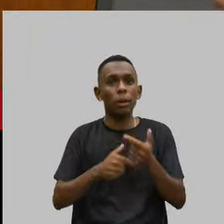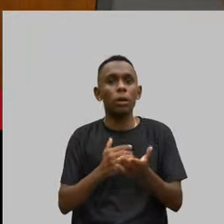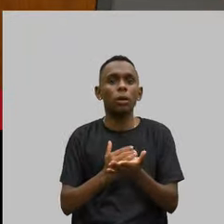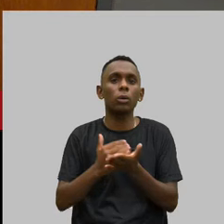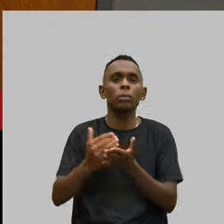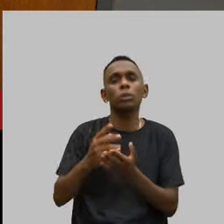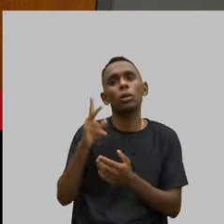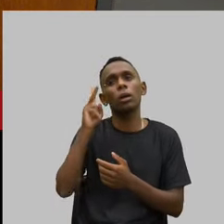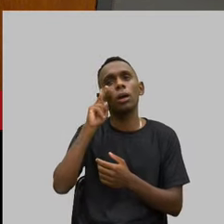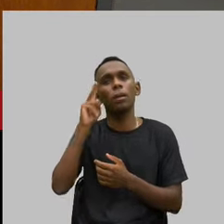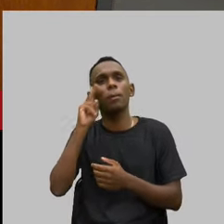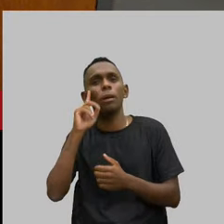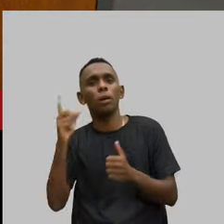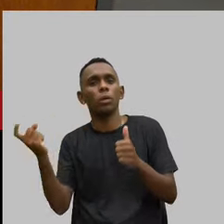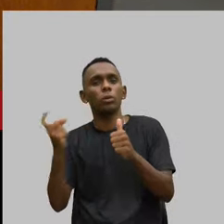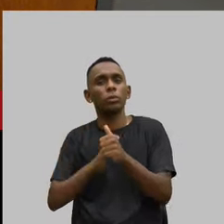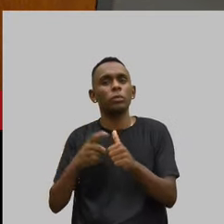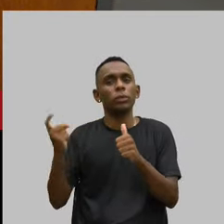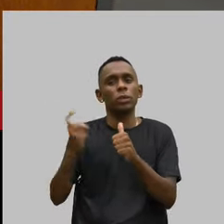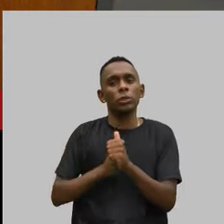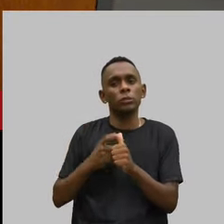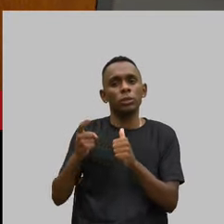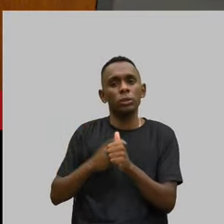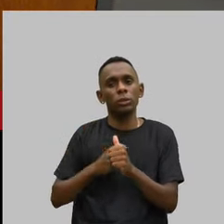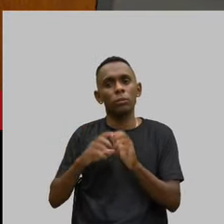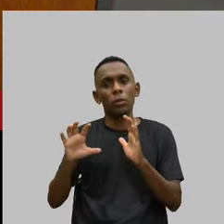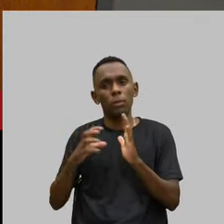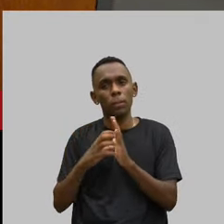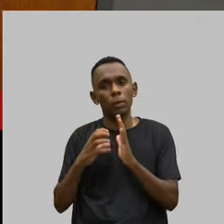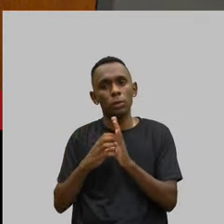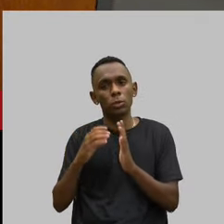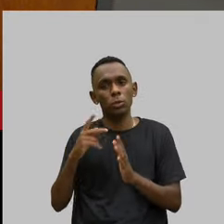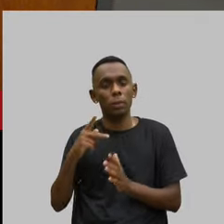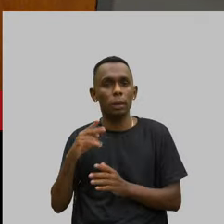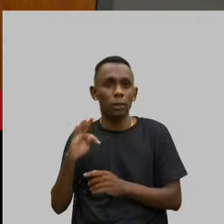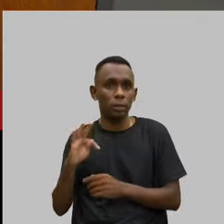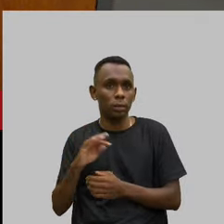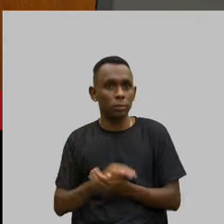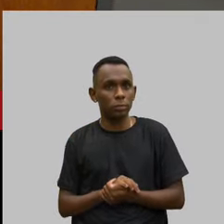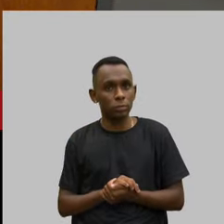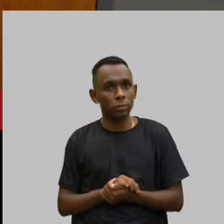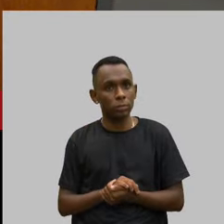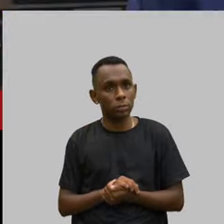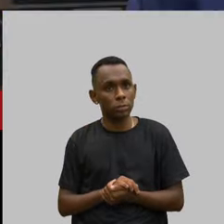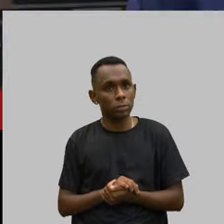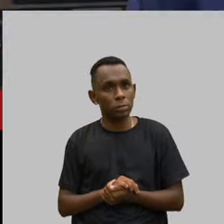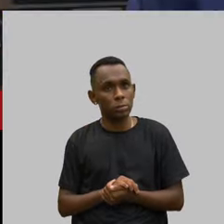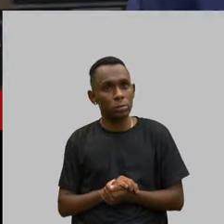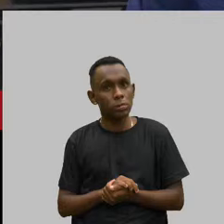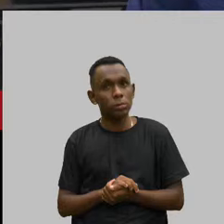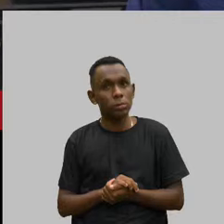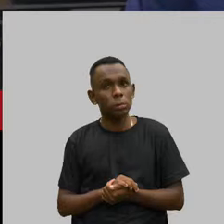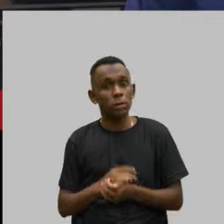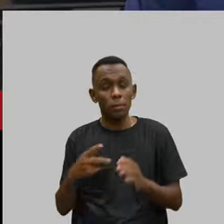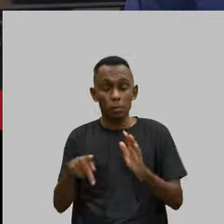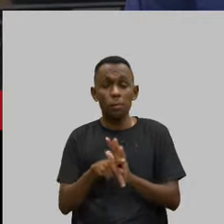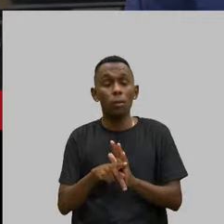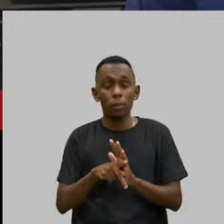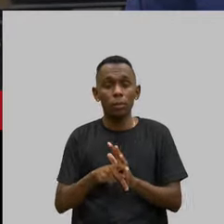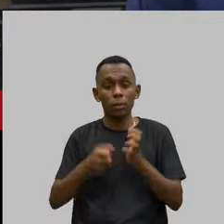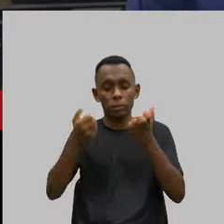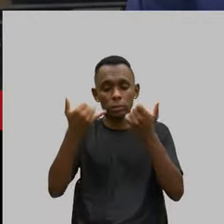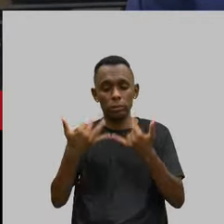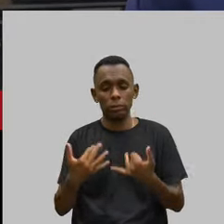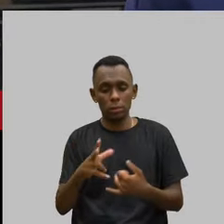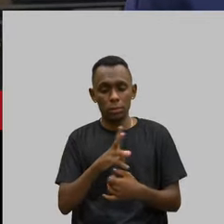lembrar de dívidas da época do PT né fez um recorte partidário que não é